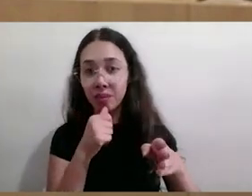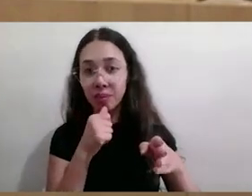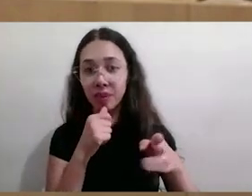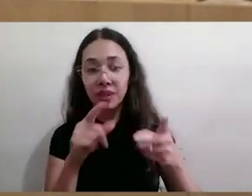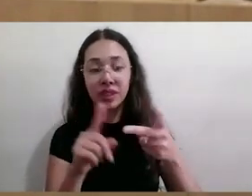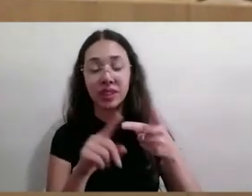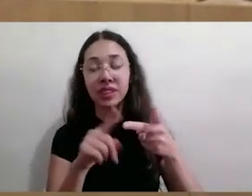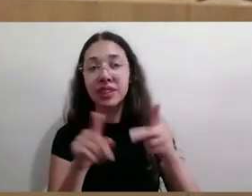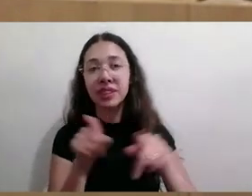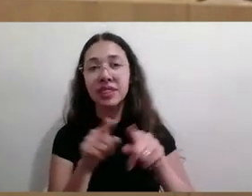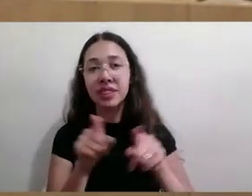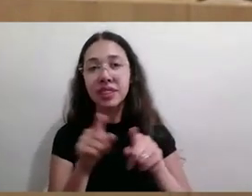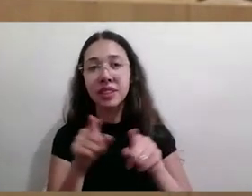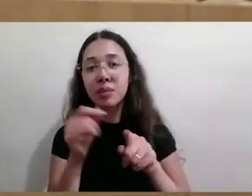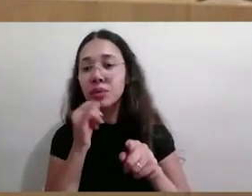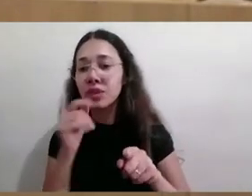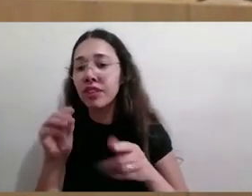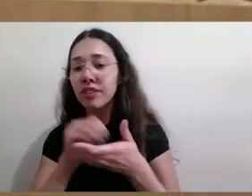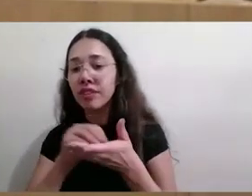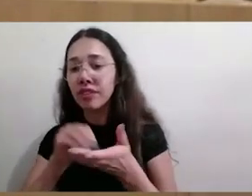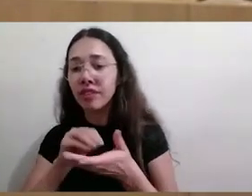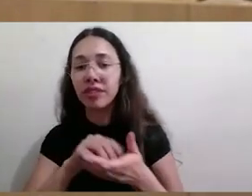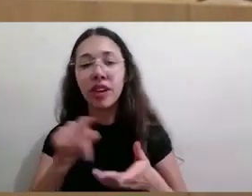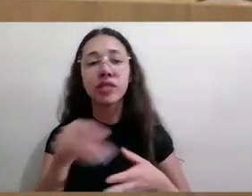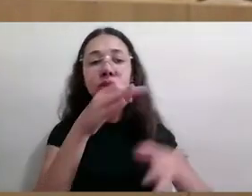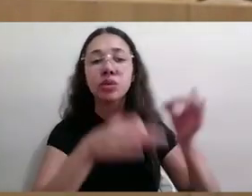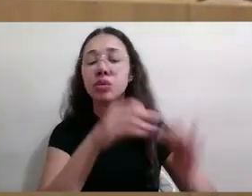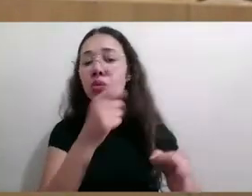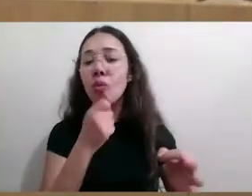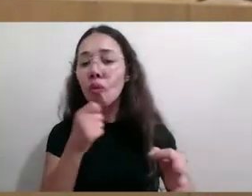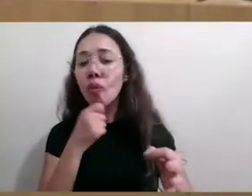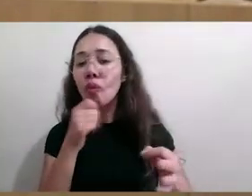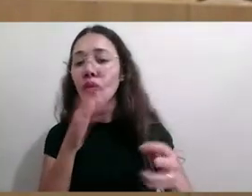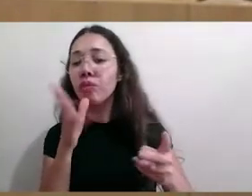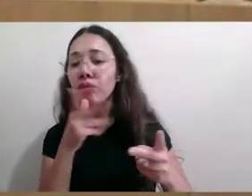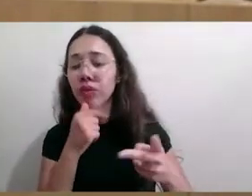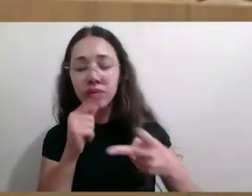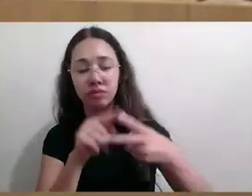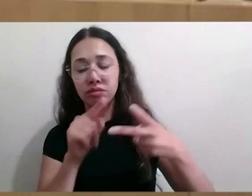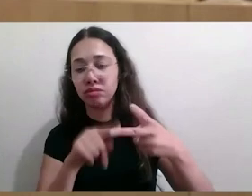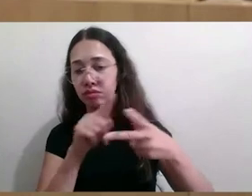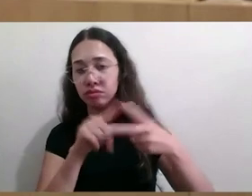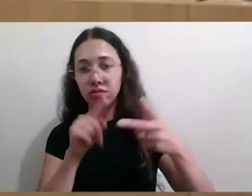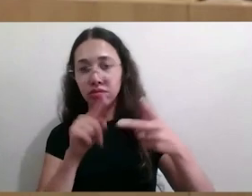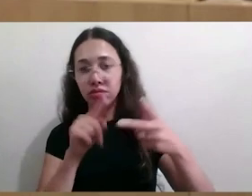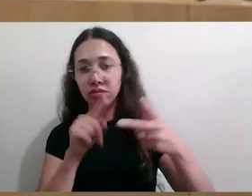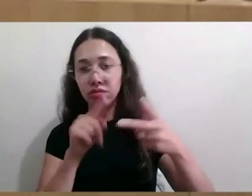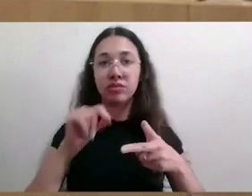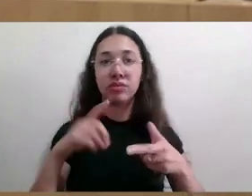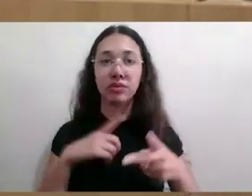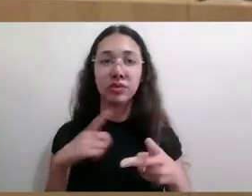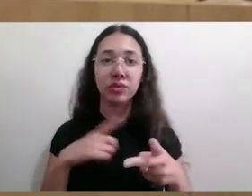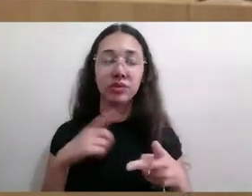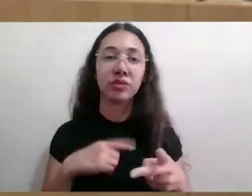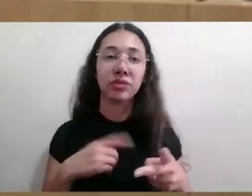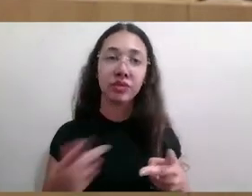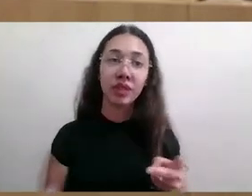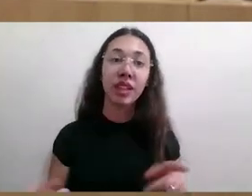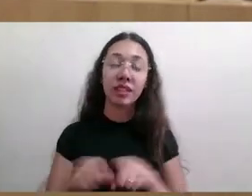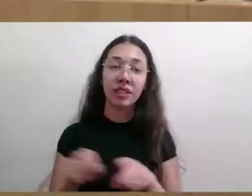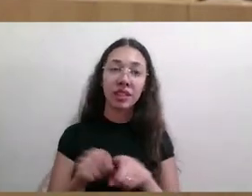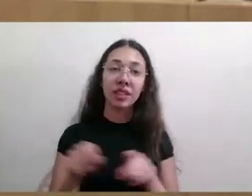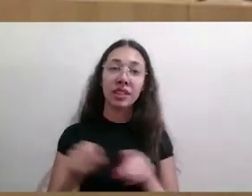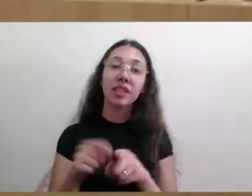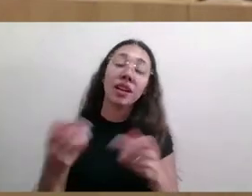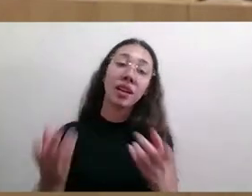elevado prazo para designação de audiência. Com esses dois critérios foram selecionados os processos, foram selecionadas as unidades e, evidentemente,